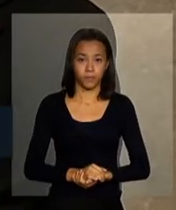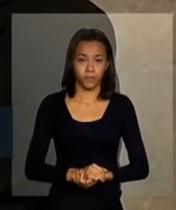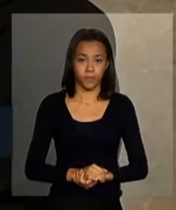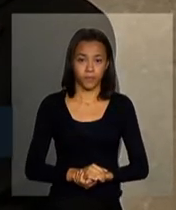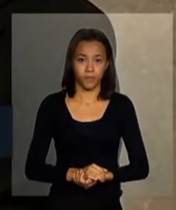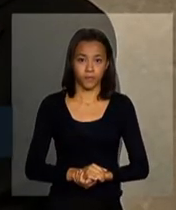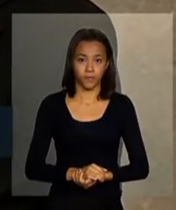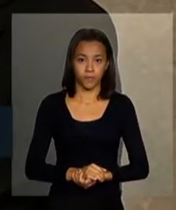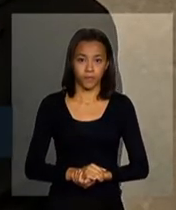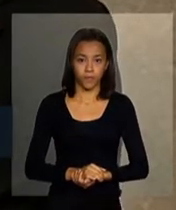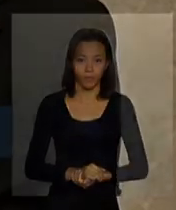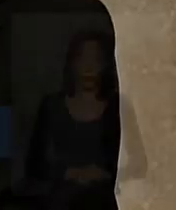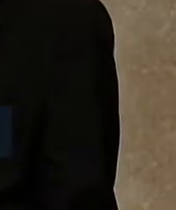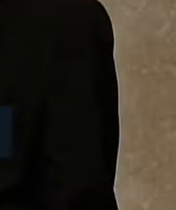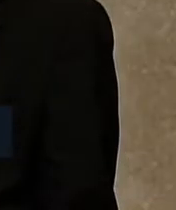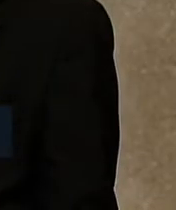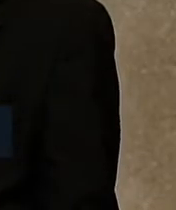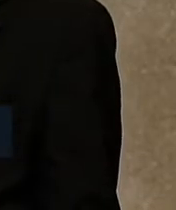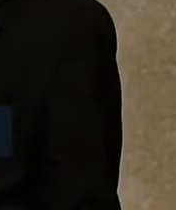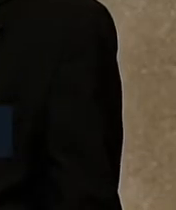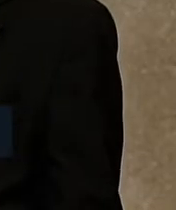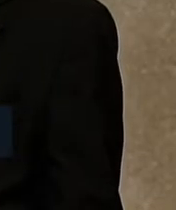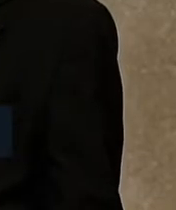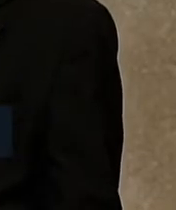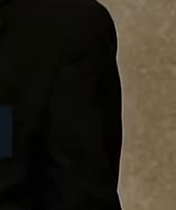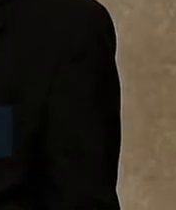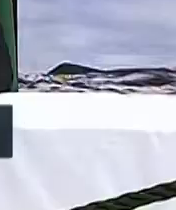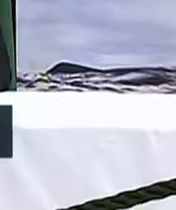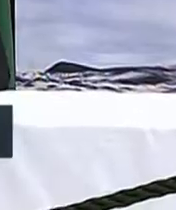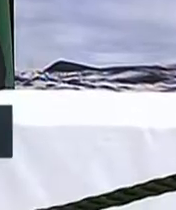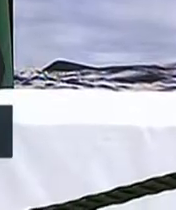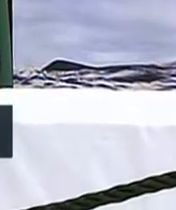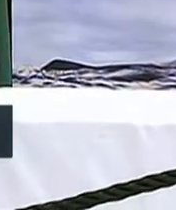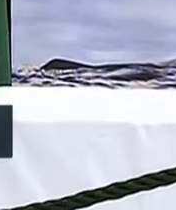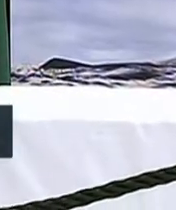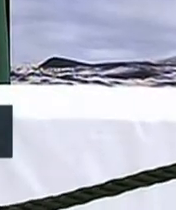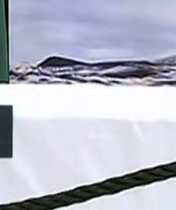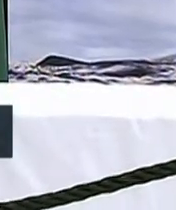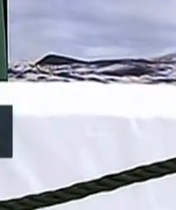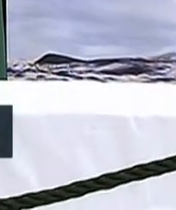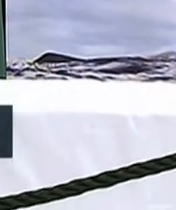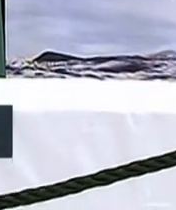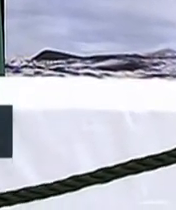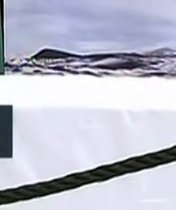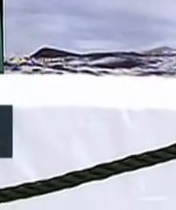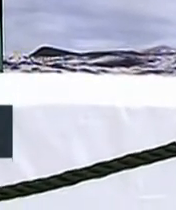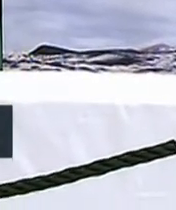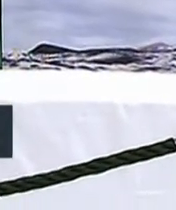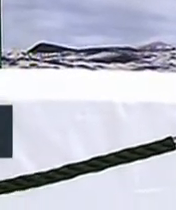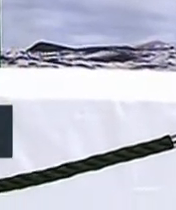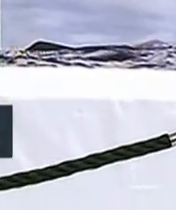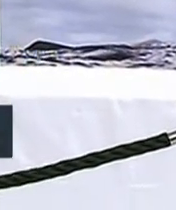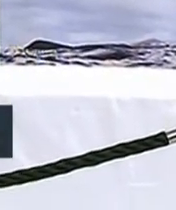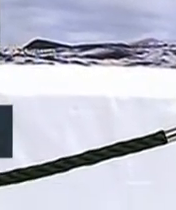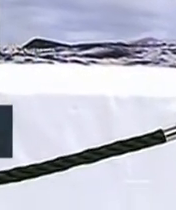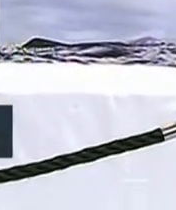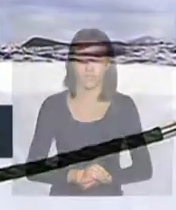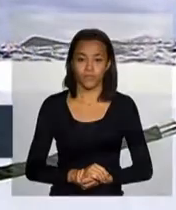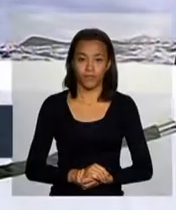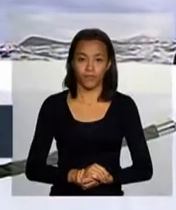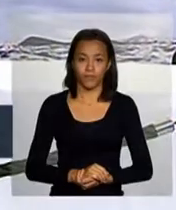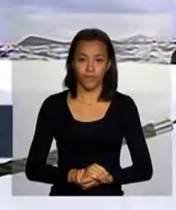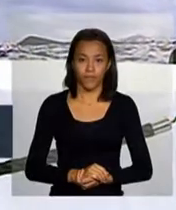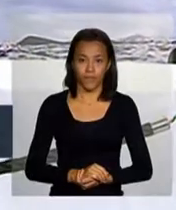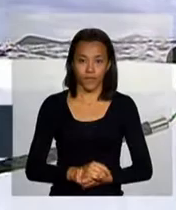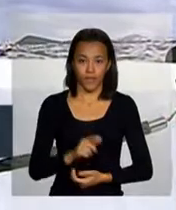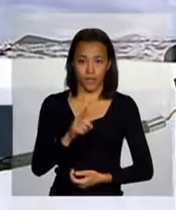Ah. Ministro, Flávia do Globo Rural.